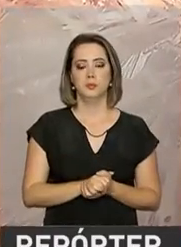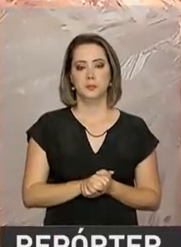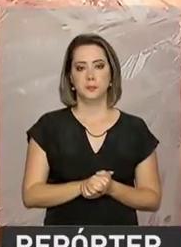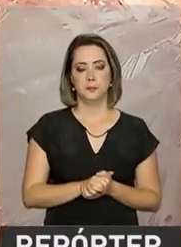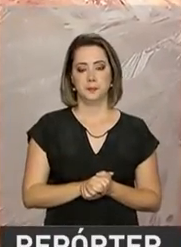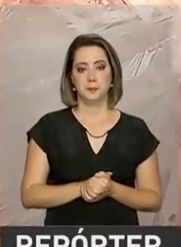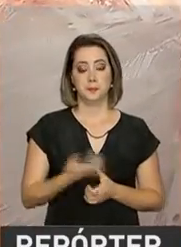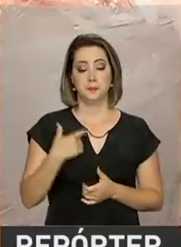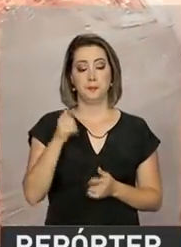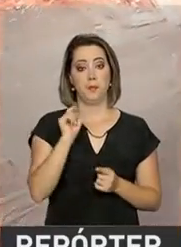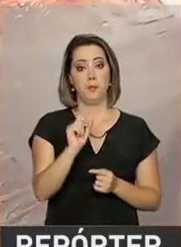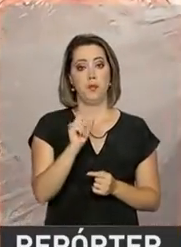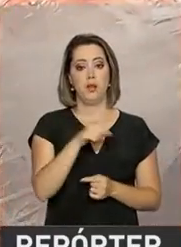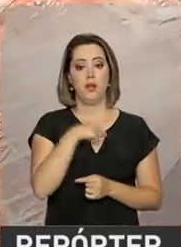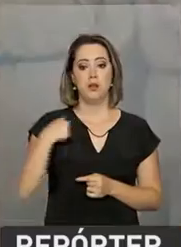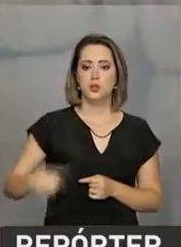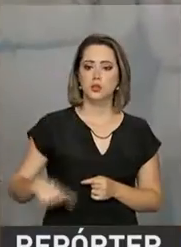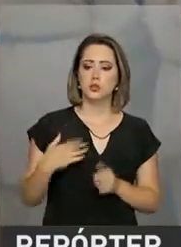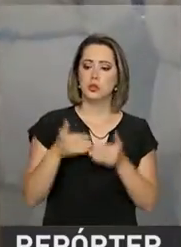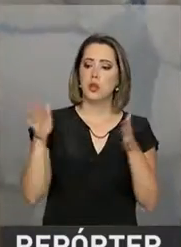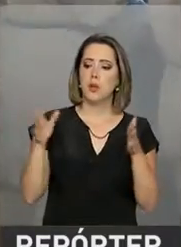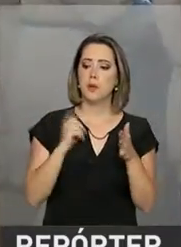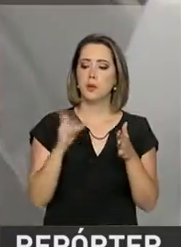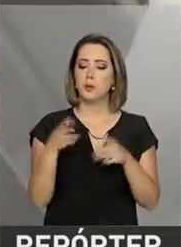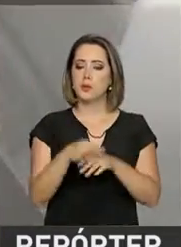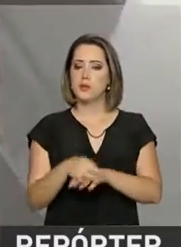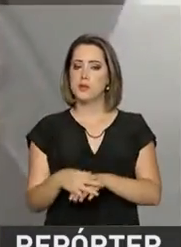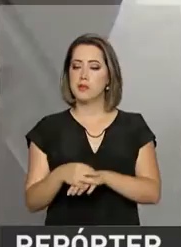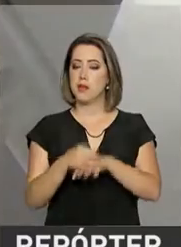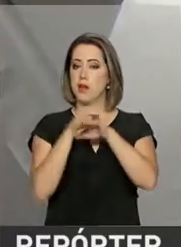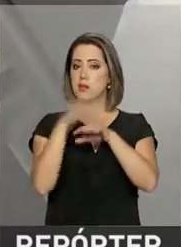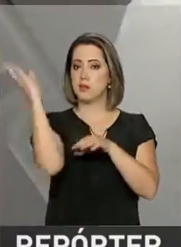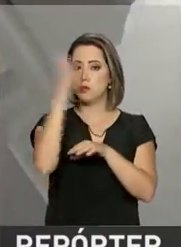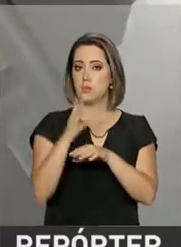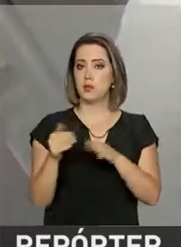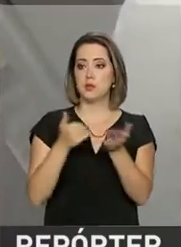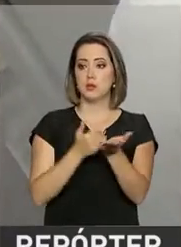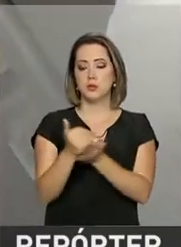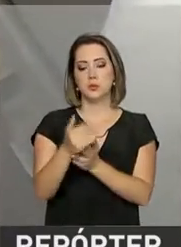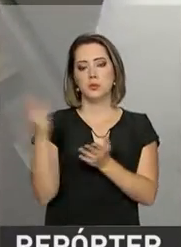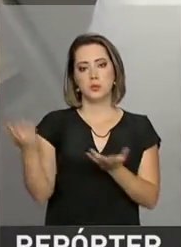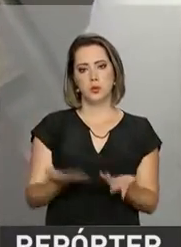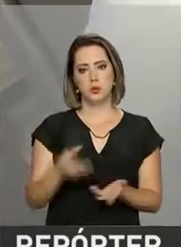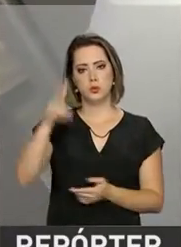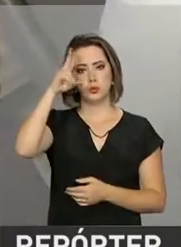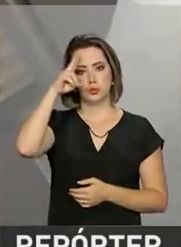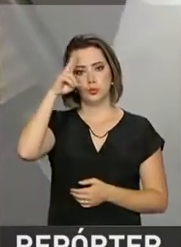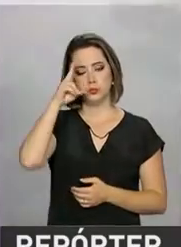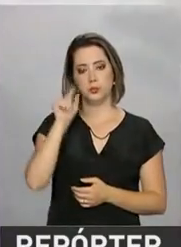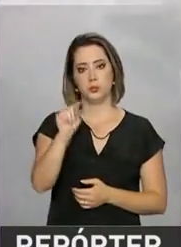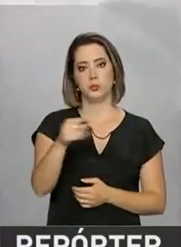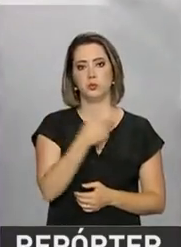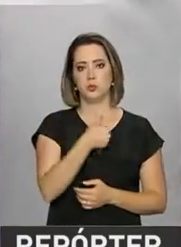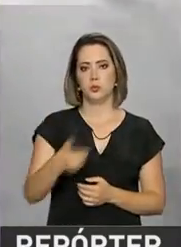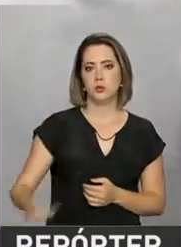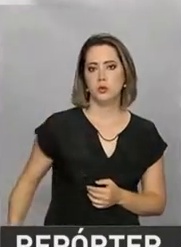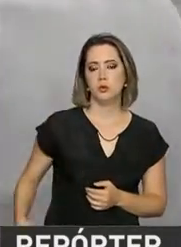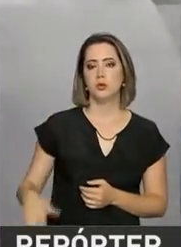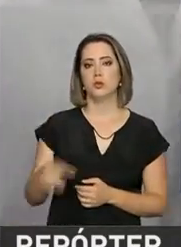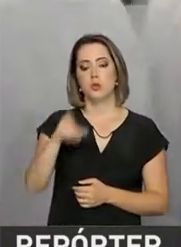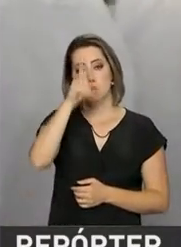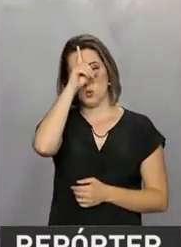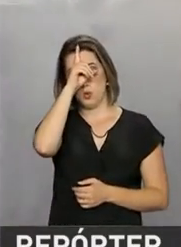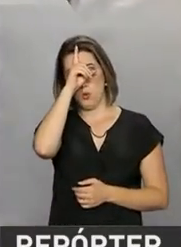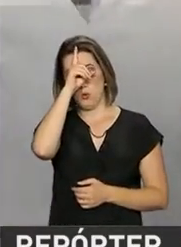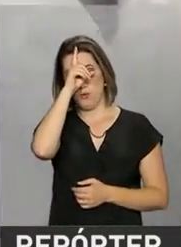A China anunciou a reabertura do mercado às carnes brasileiras a partir desta segunda-feira. Os governos do Egito